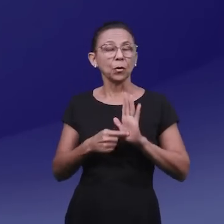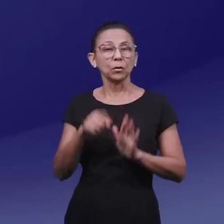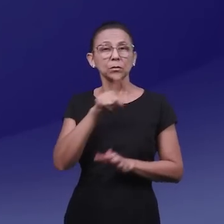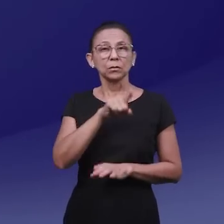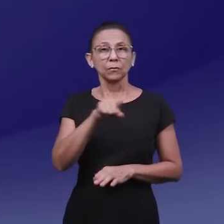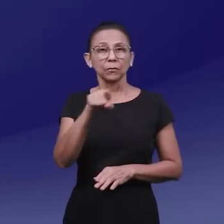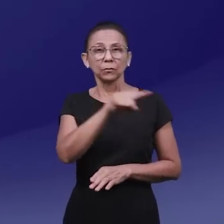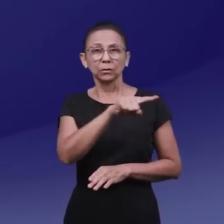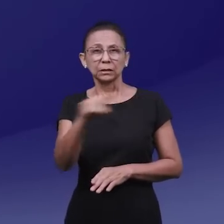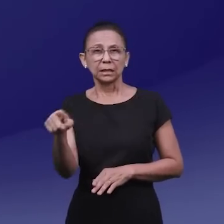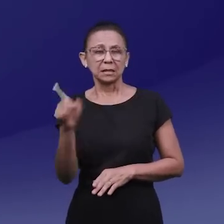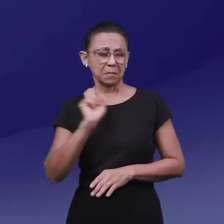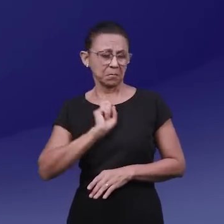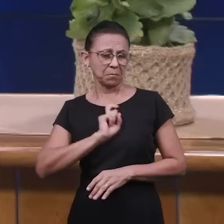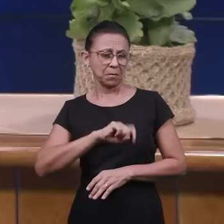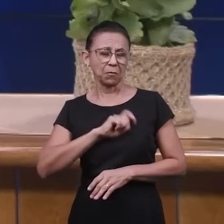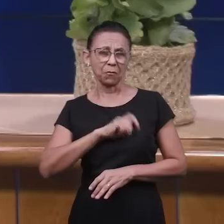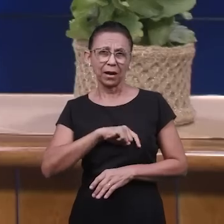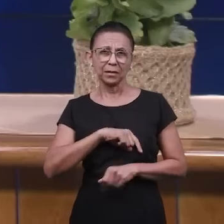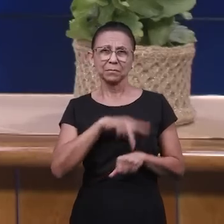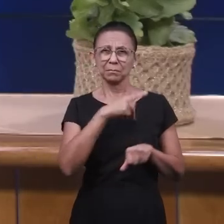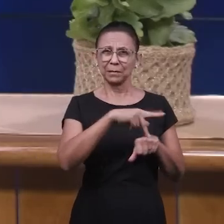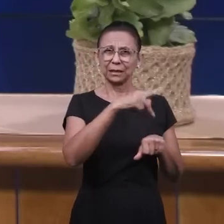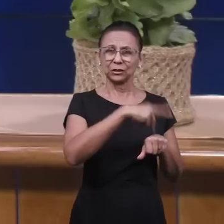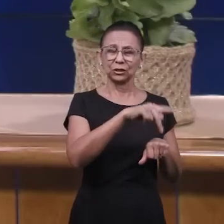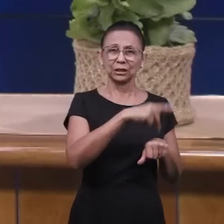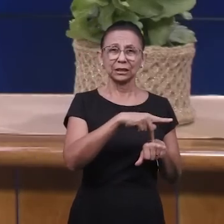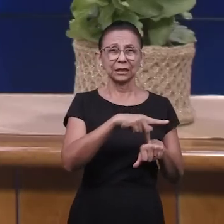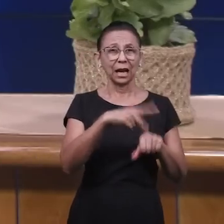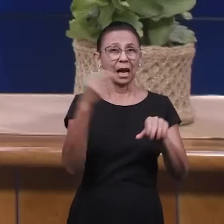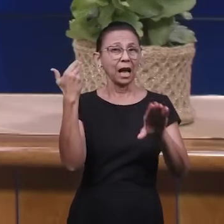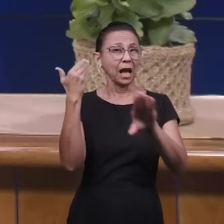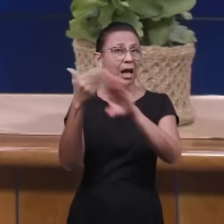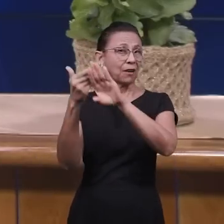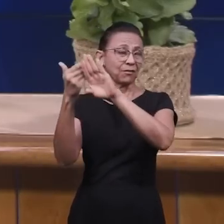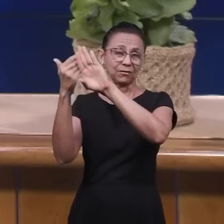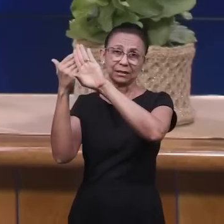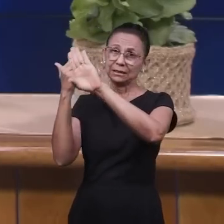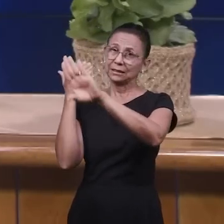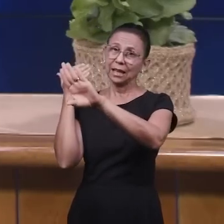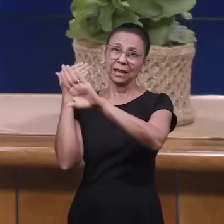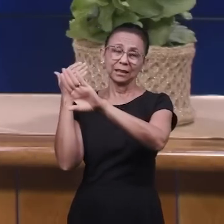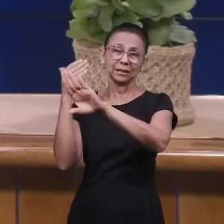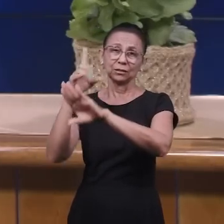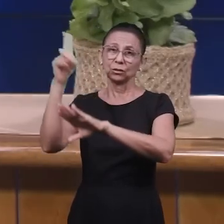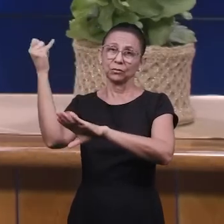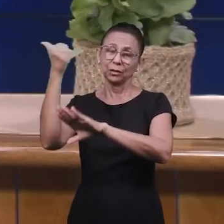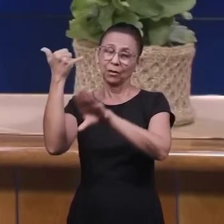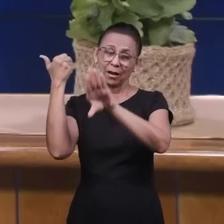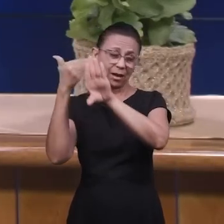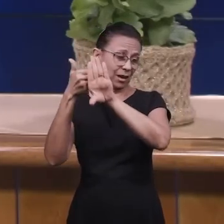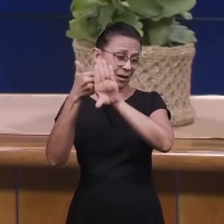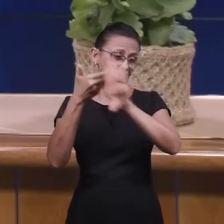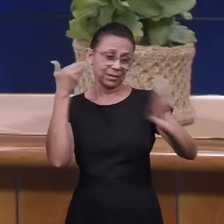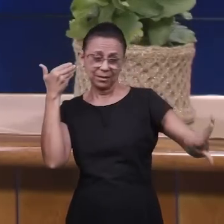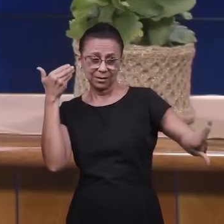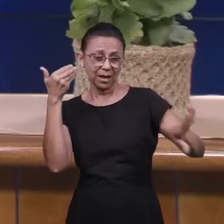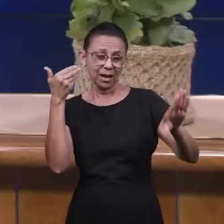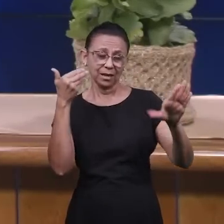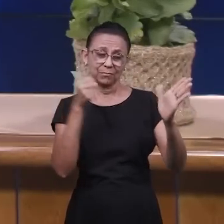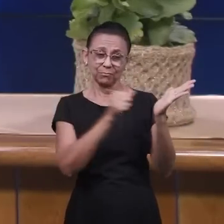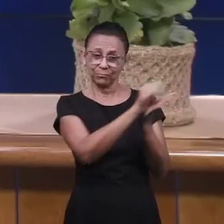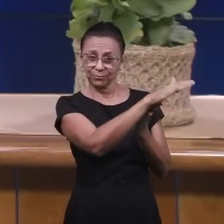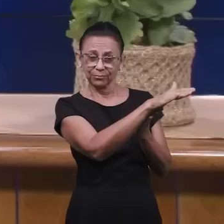Então, bênção e maldição. O que é importante para nós é nos avaliar nessa situação, né?